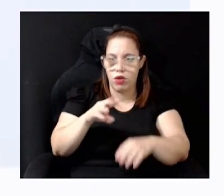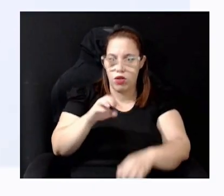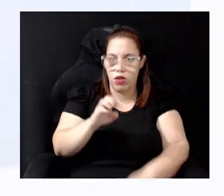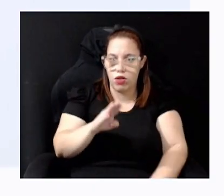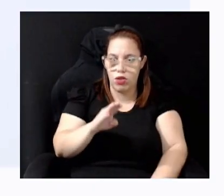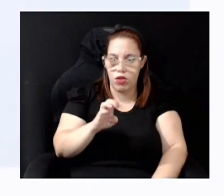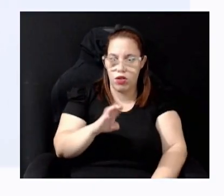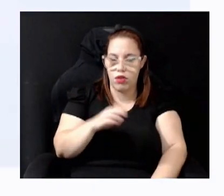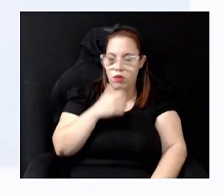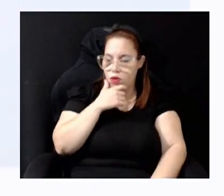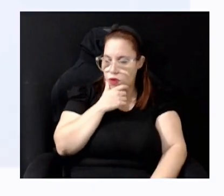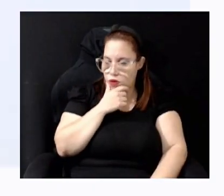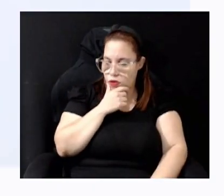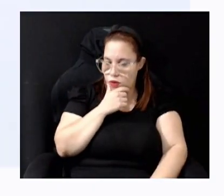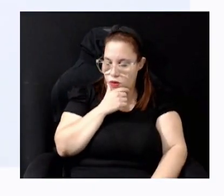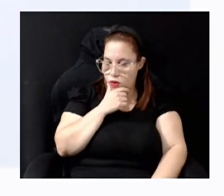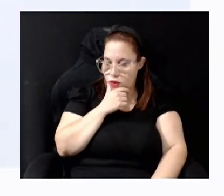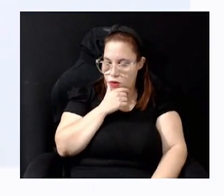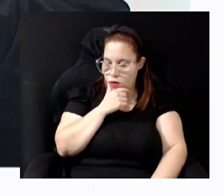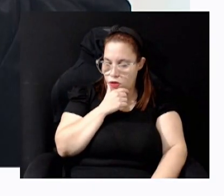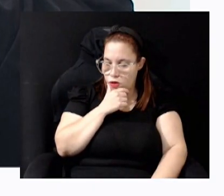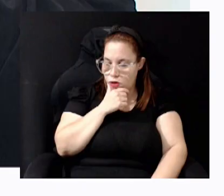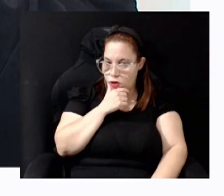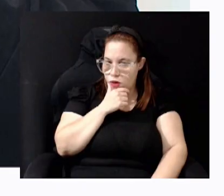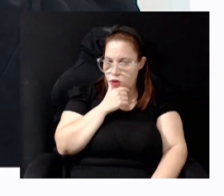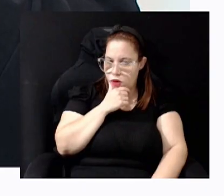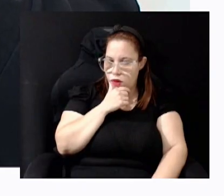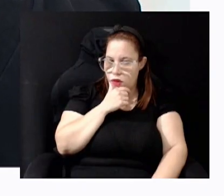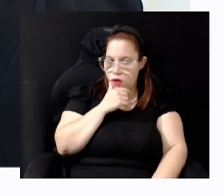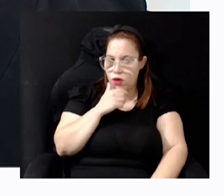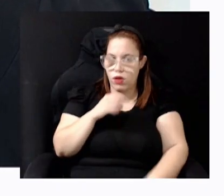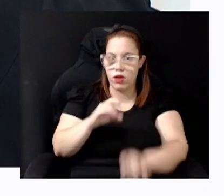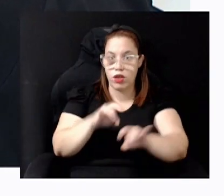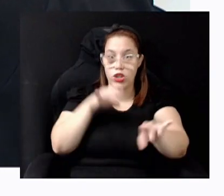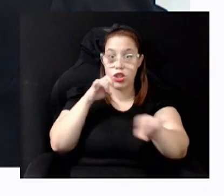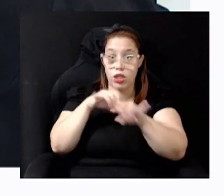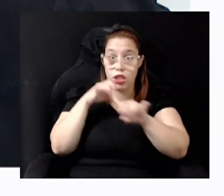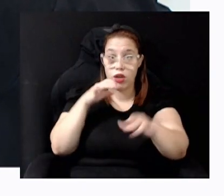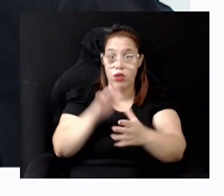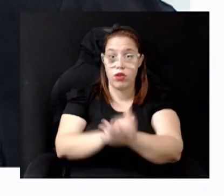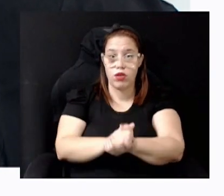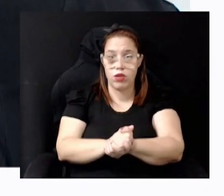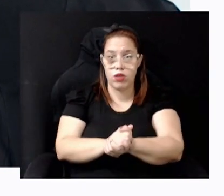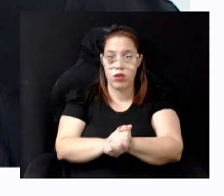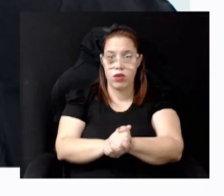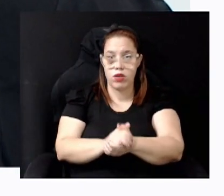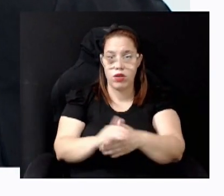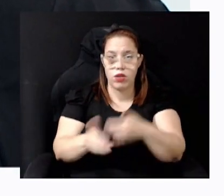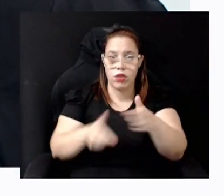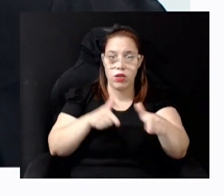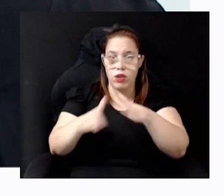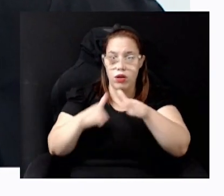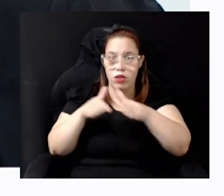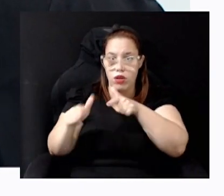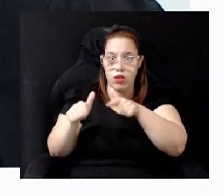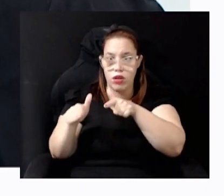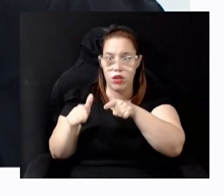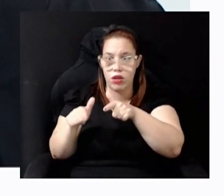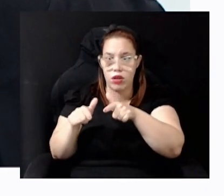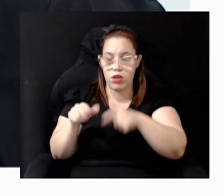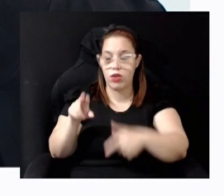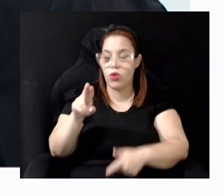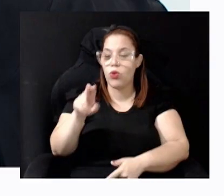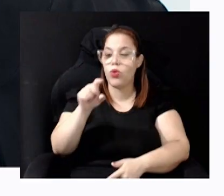usuários e negócios digitais. Então, boa parte do trabalho de alguém trabalhando com UX Design